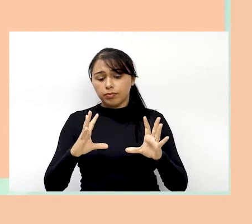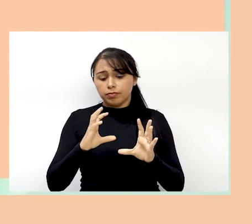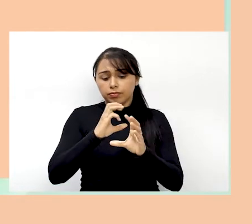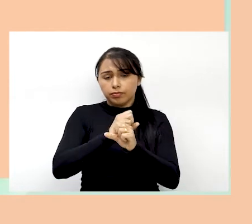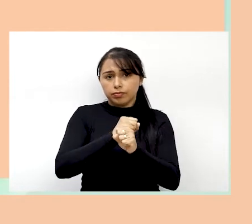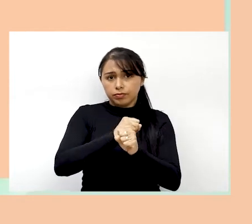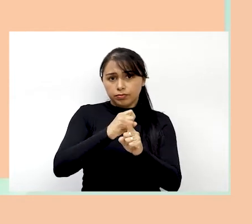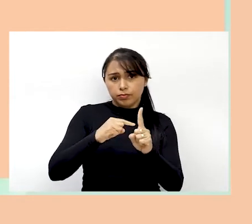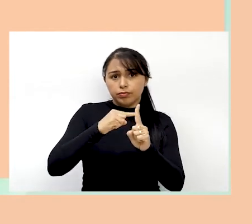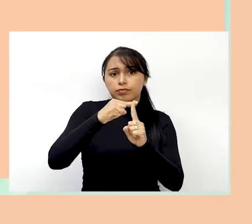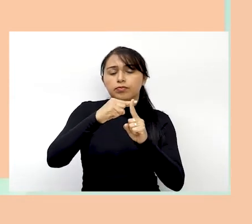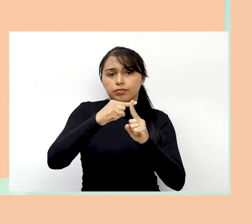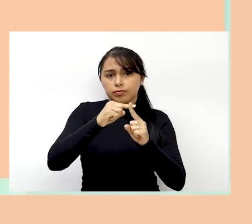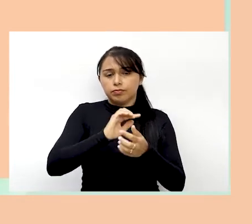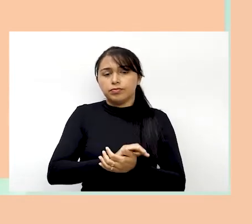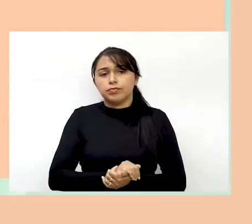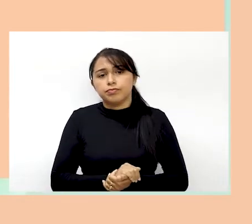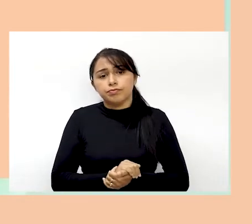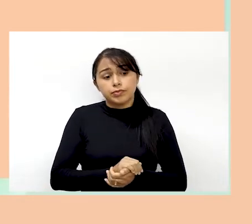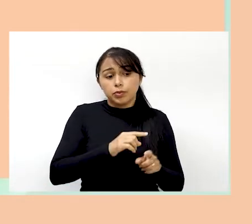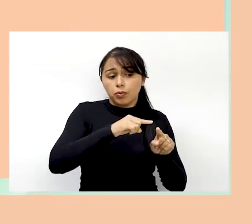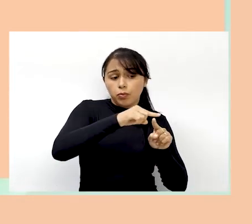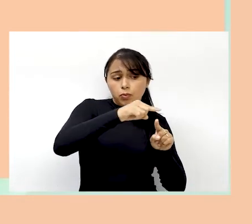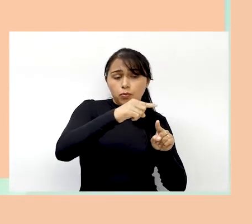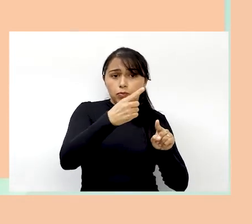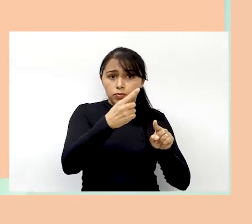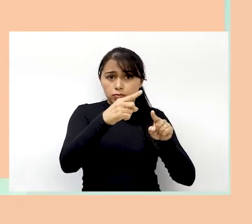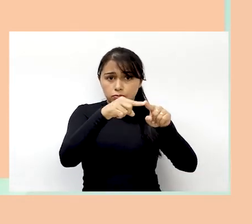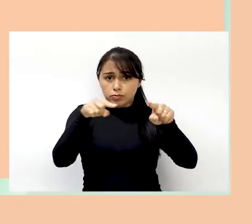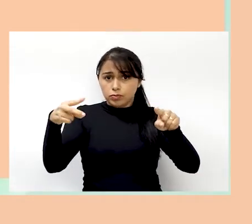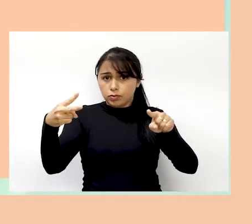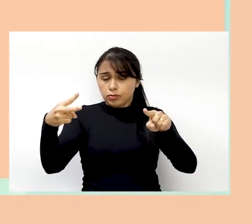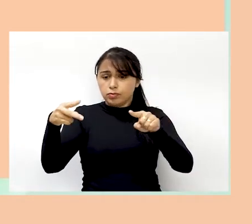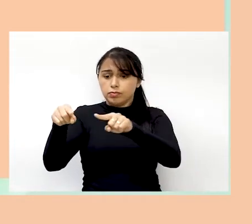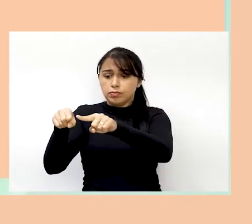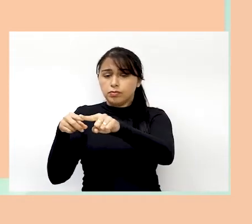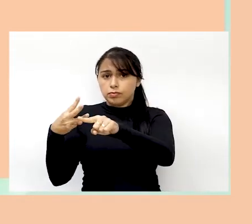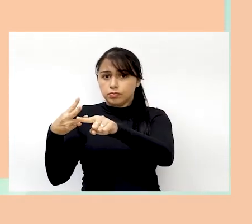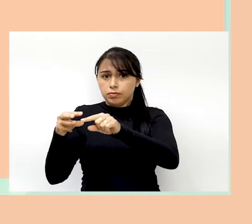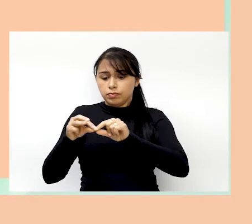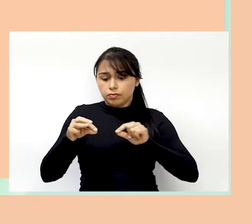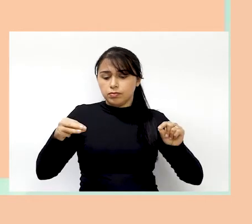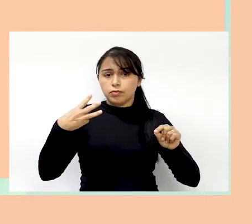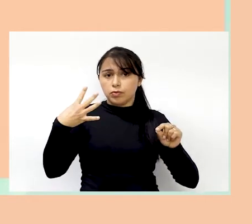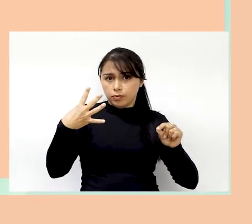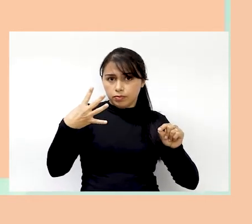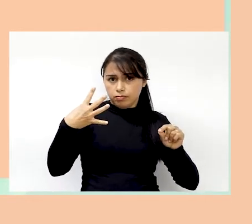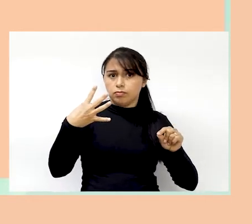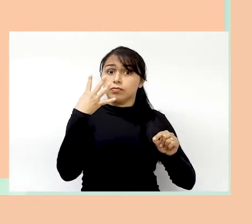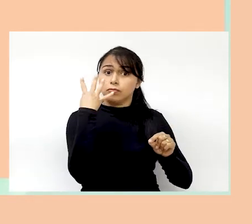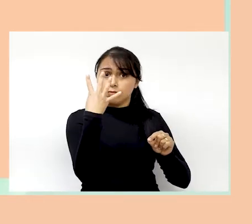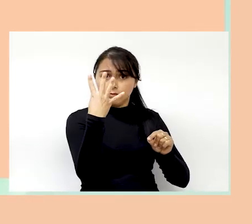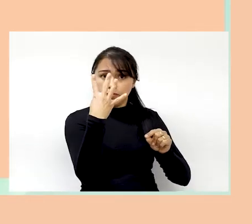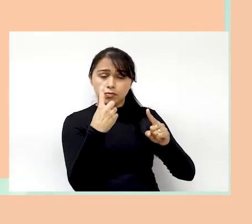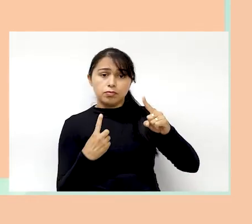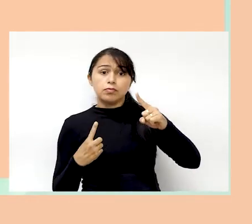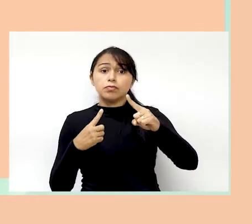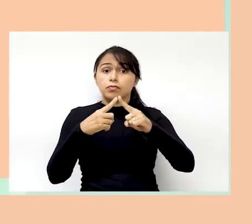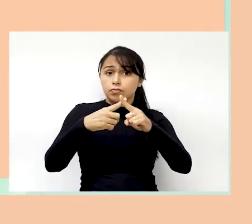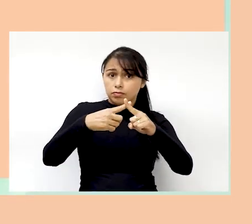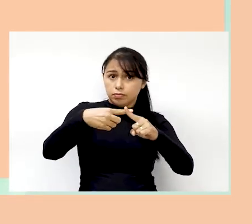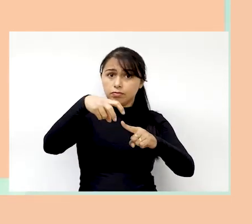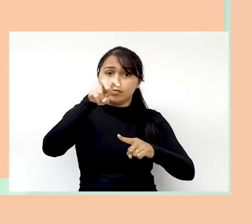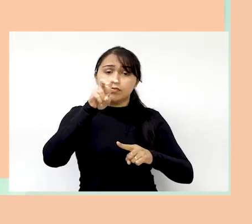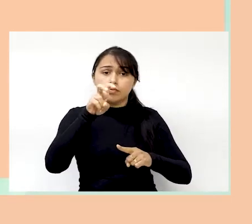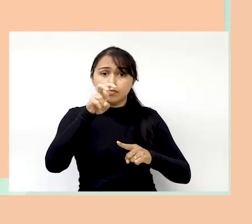vou multiplicar por 4. Já que é um quadrado, né, os quatro lados são iguais. Então, basicamente, eu tenho que responder 4